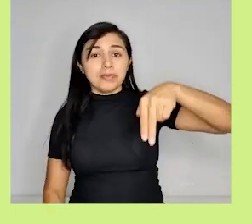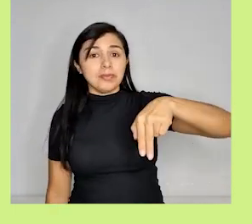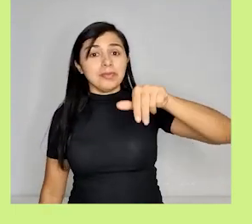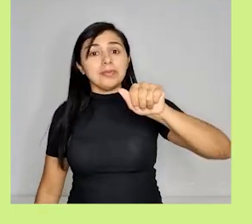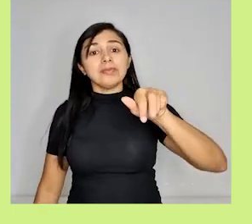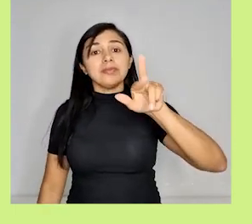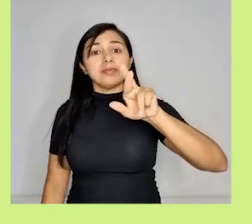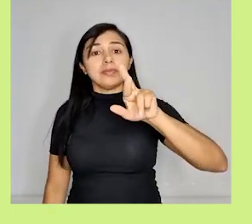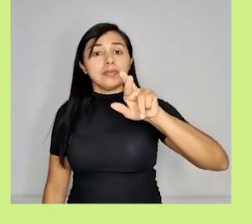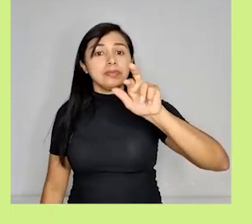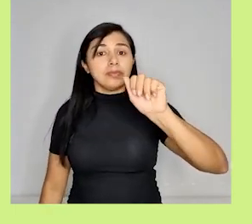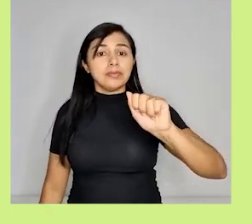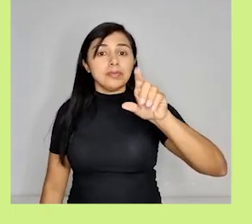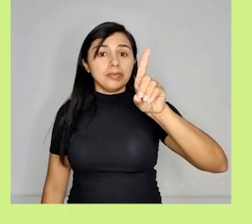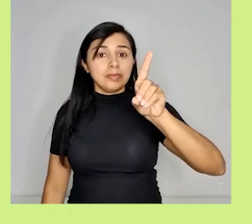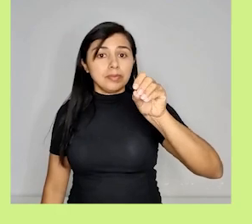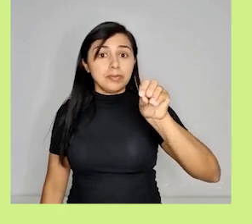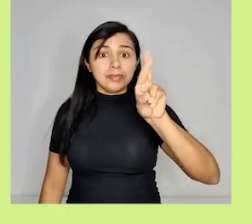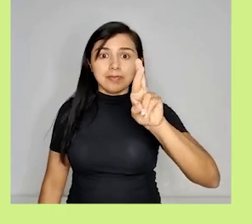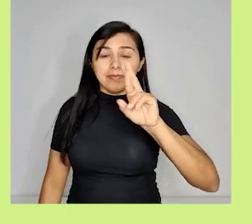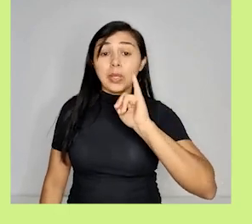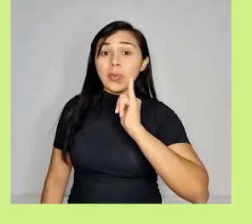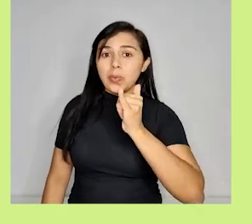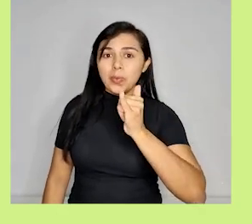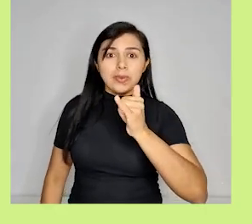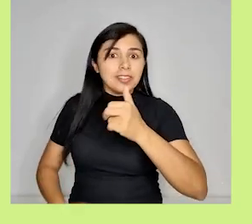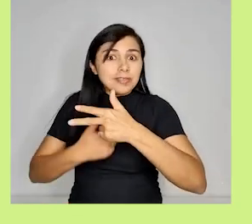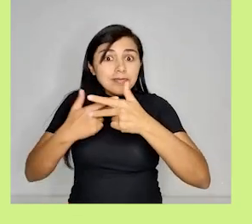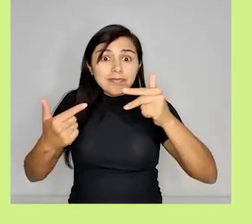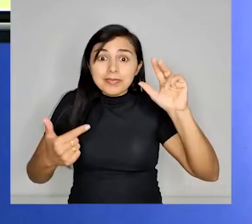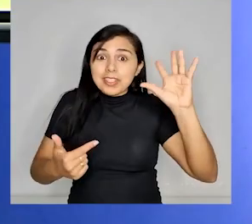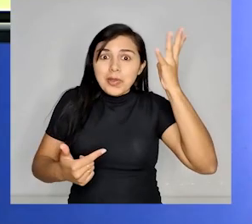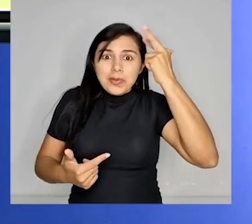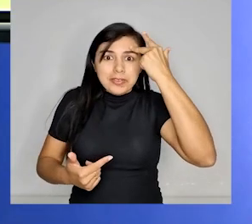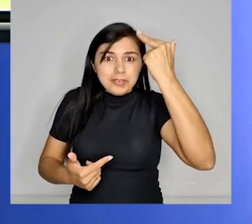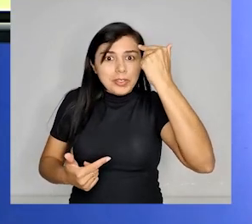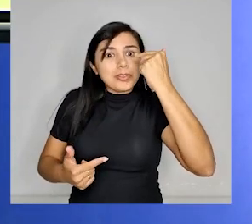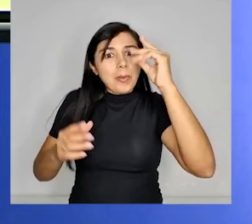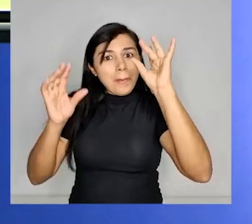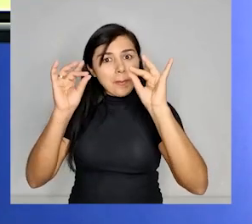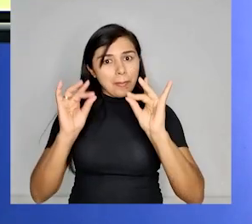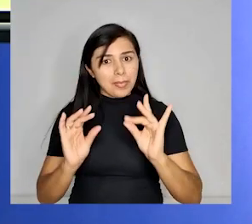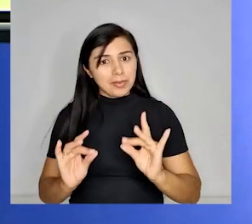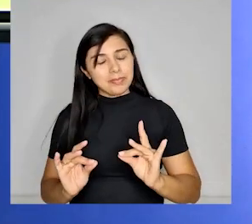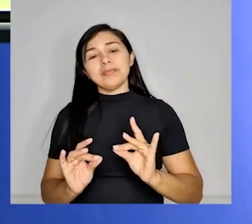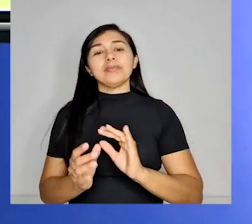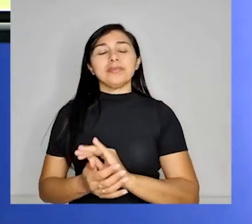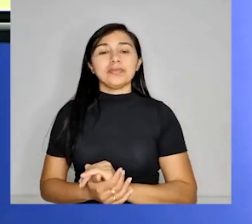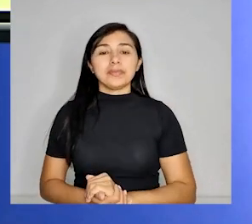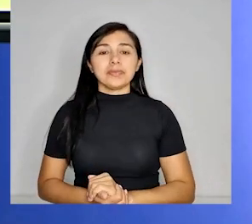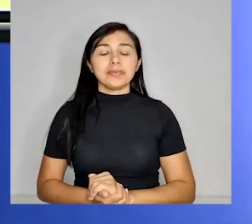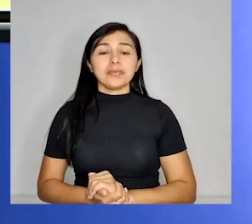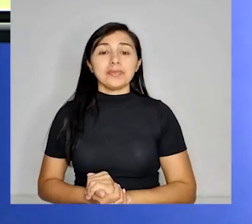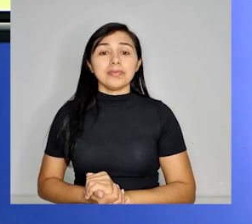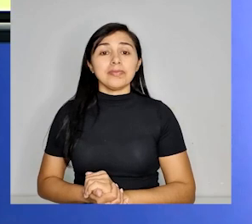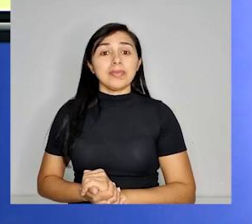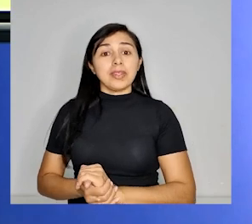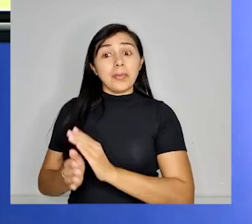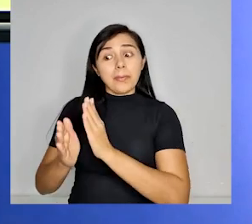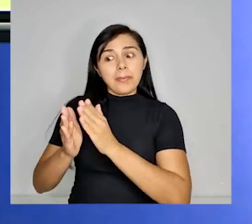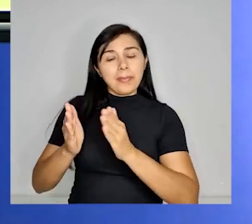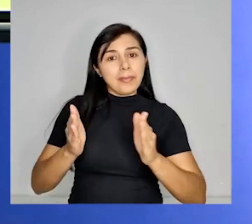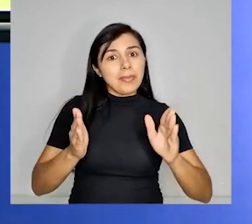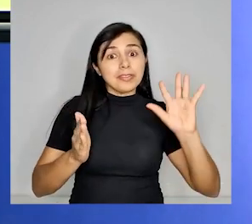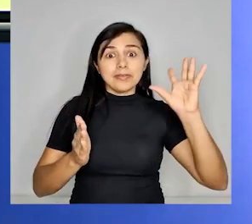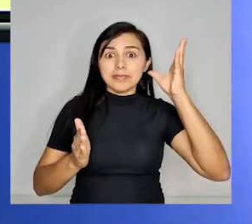narrador, aquele que relata os acontecimentos vividos pelas personagens. A sucessão de acontecimentos contados pelo narrador